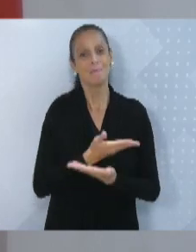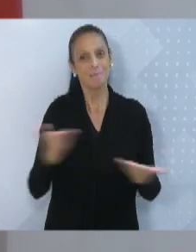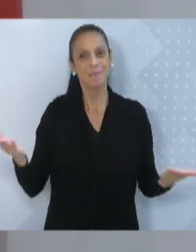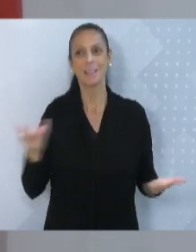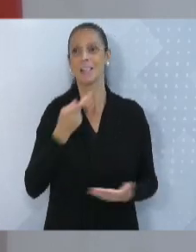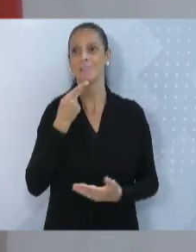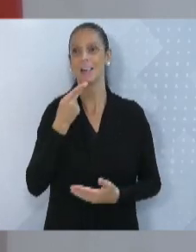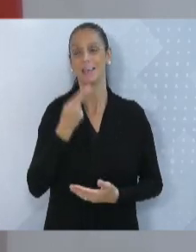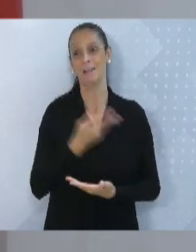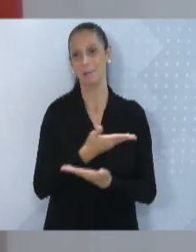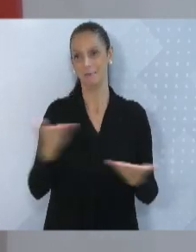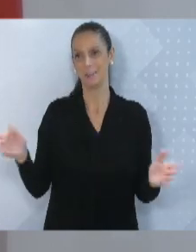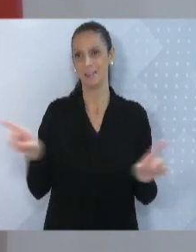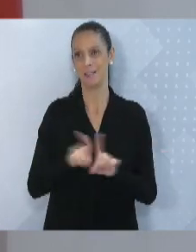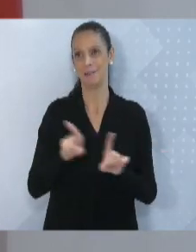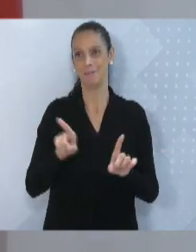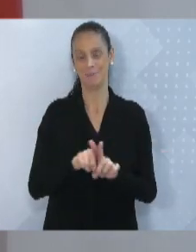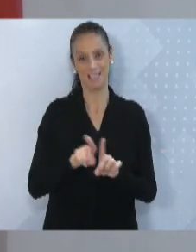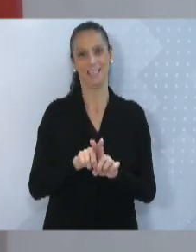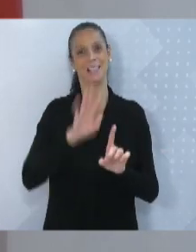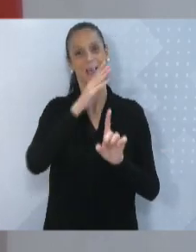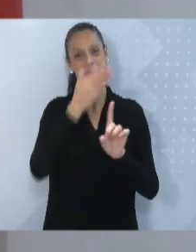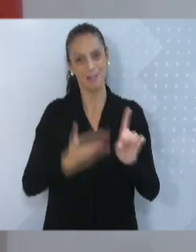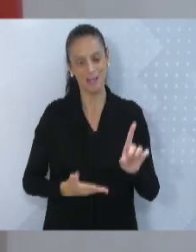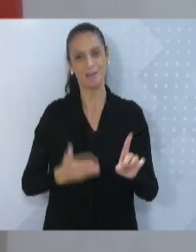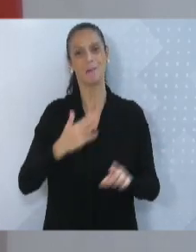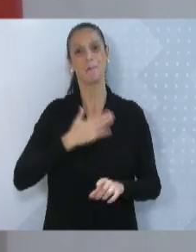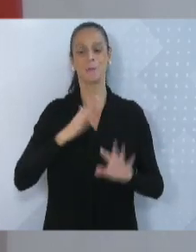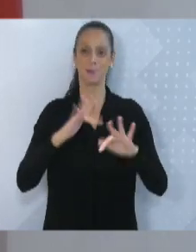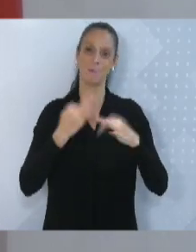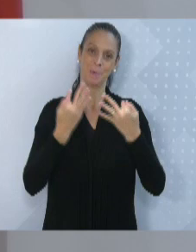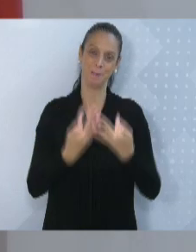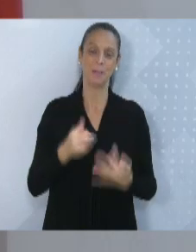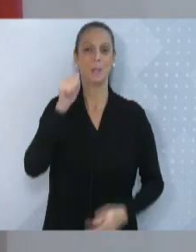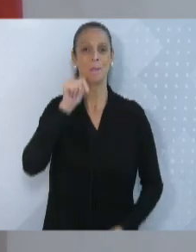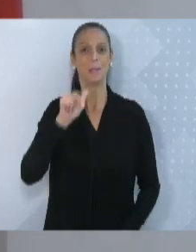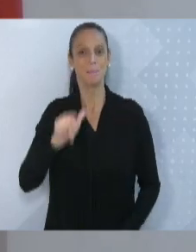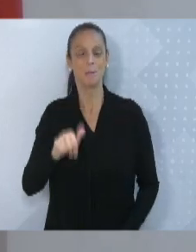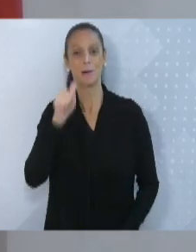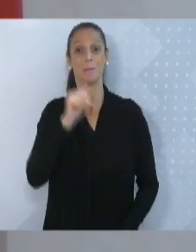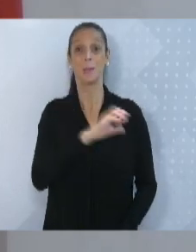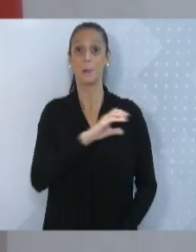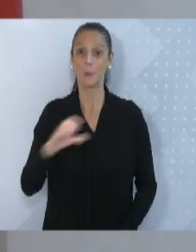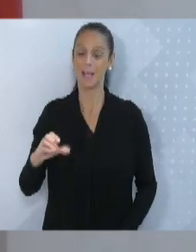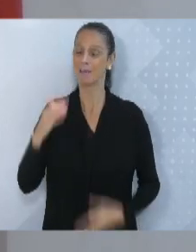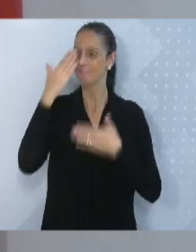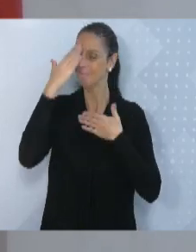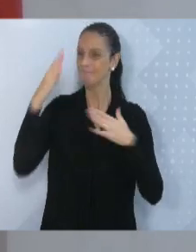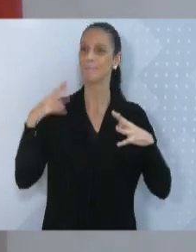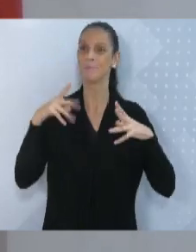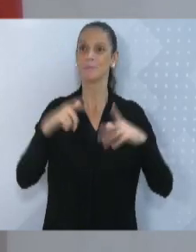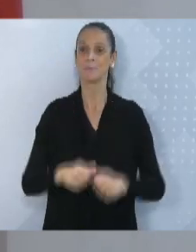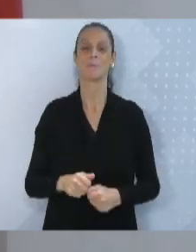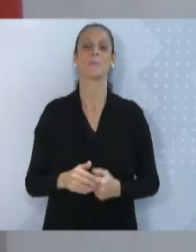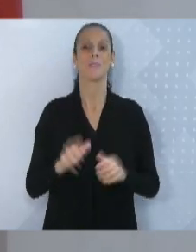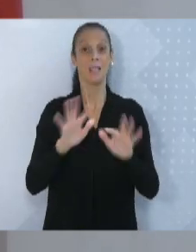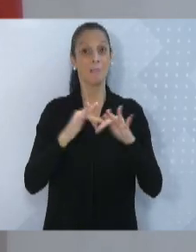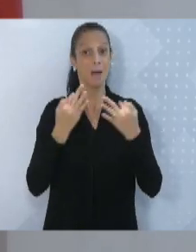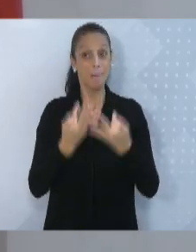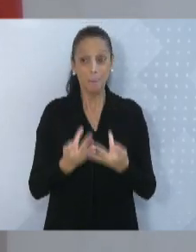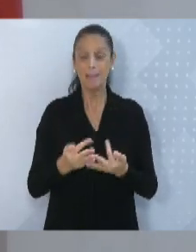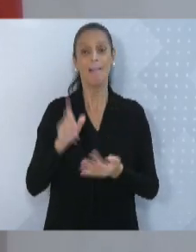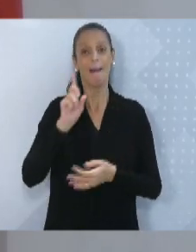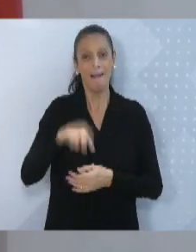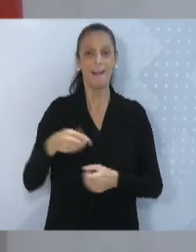e dedicar essa homenagem né minha família minha mãe que tá aqui hoje minha irmã minha cunhada obrigada a todos a família da gente com certeza